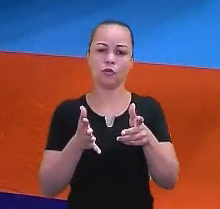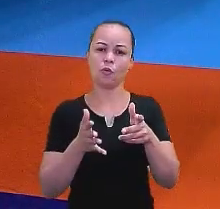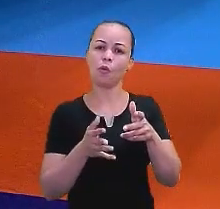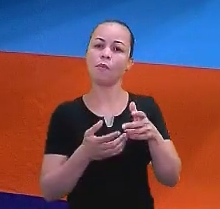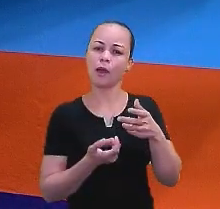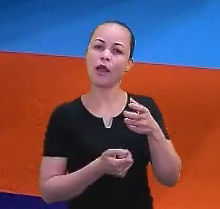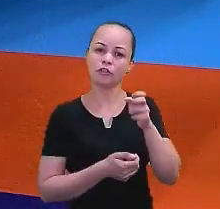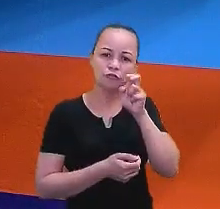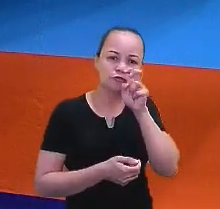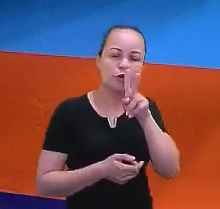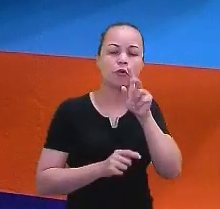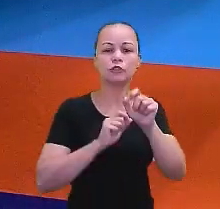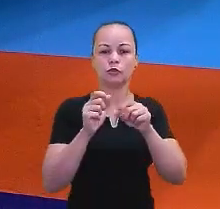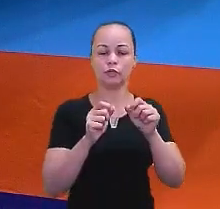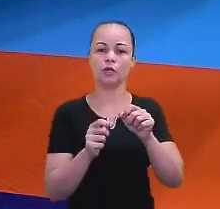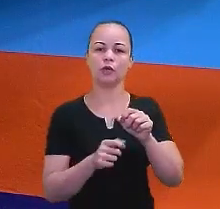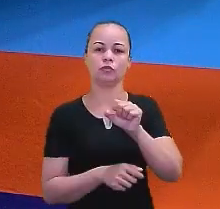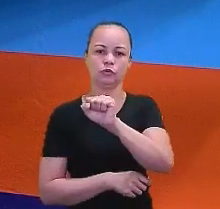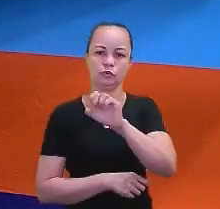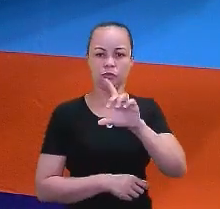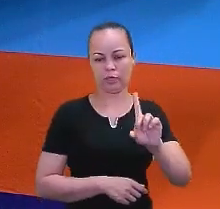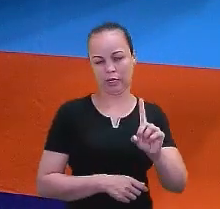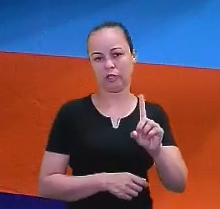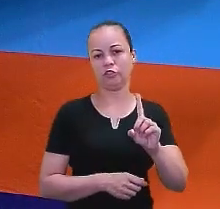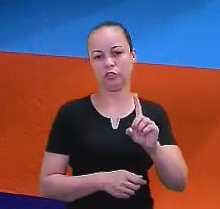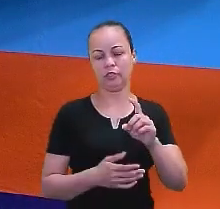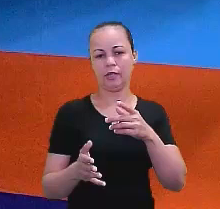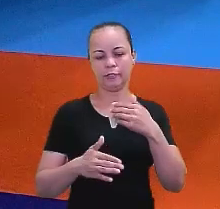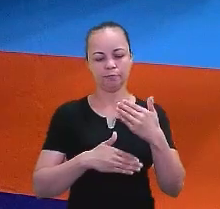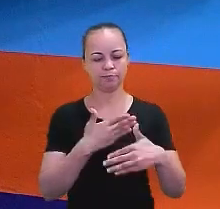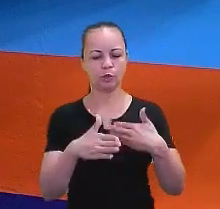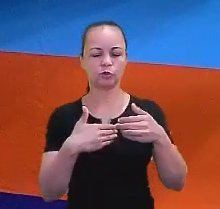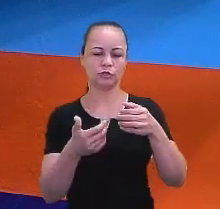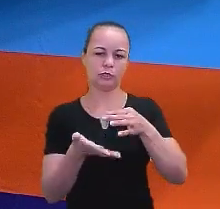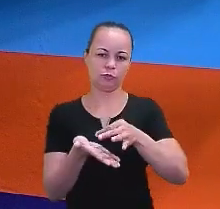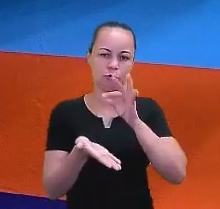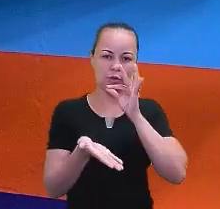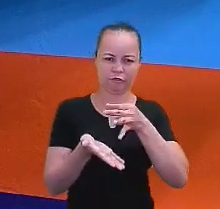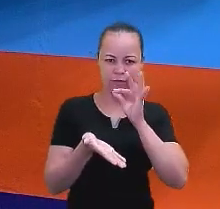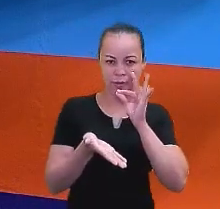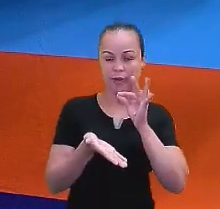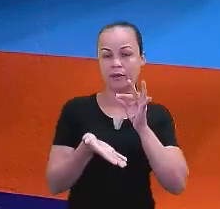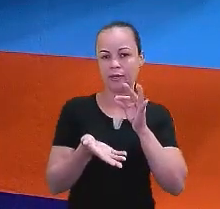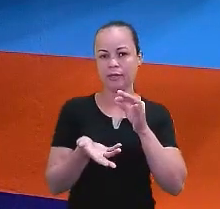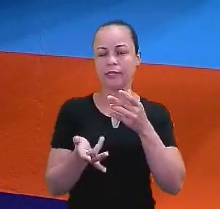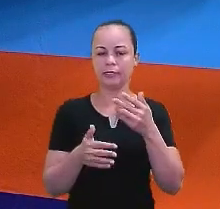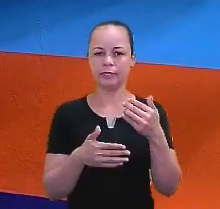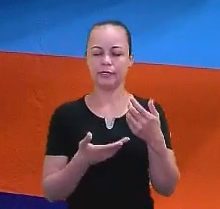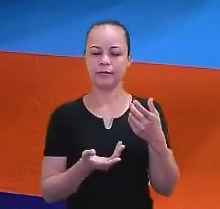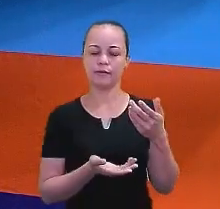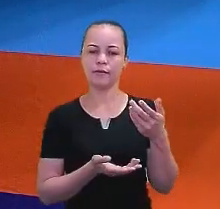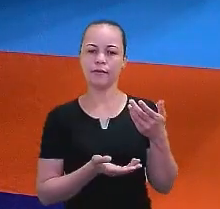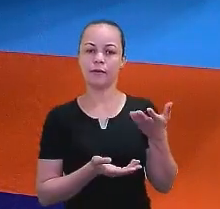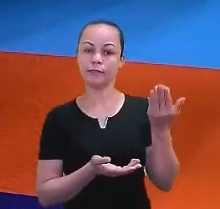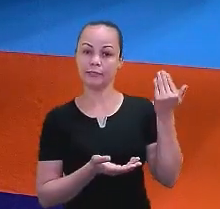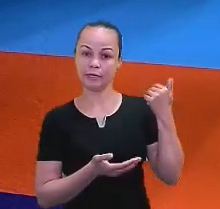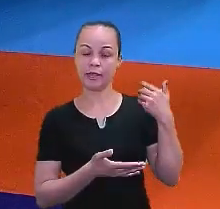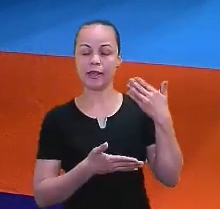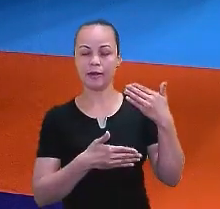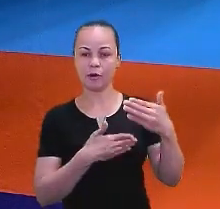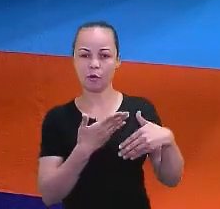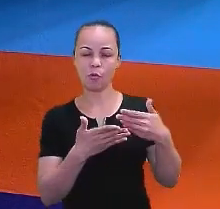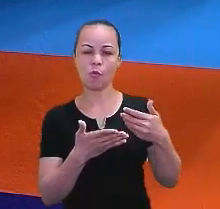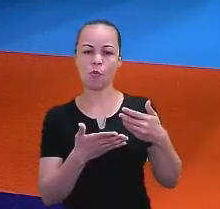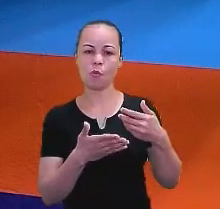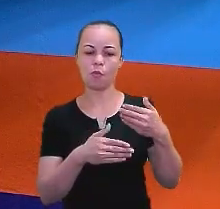força o Sudeste ali entre a produção do café, que tinha sido produto do Segundo